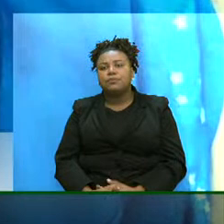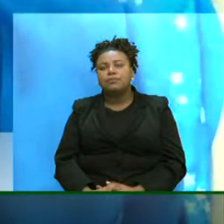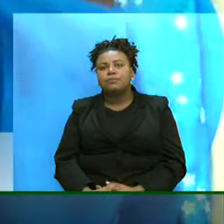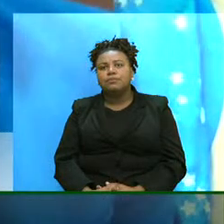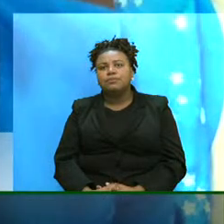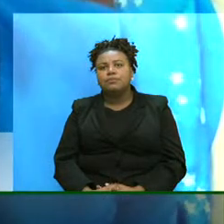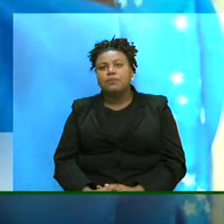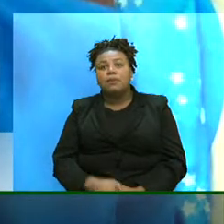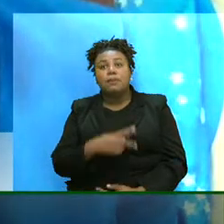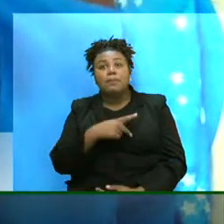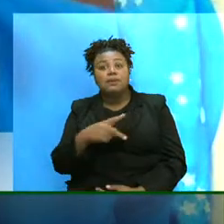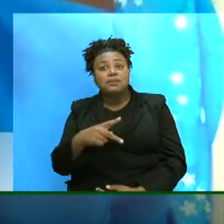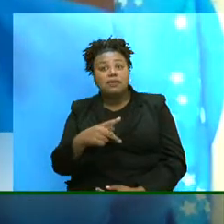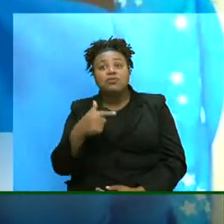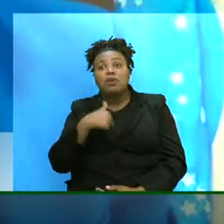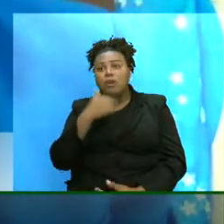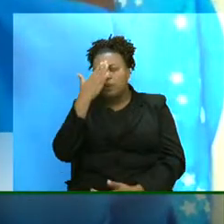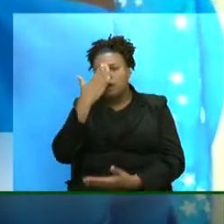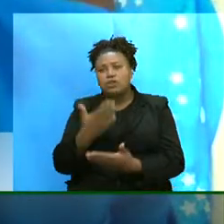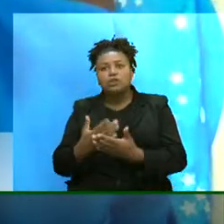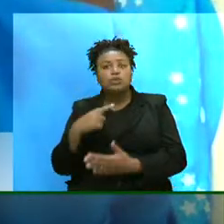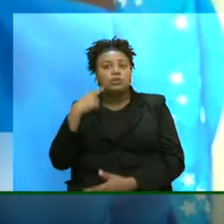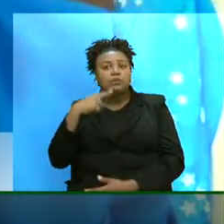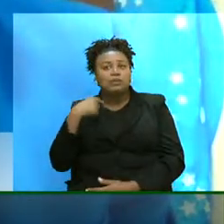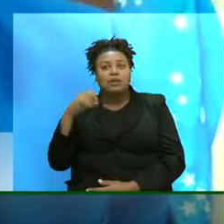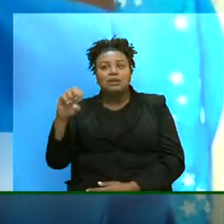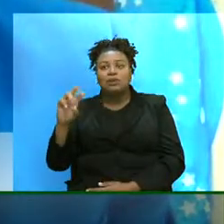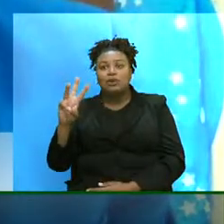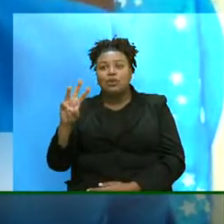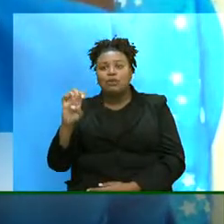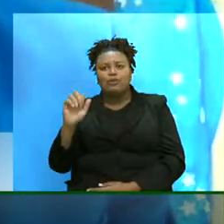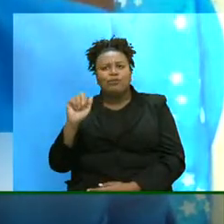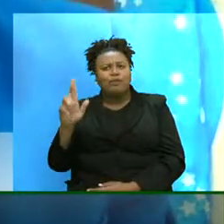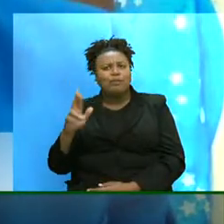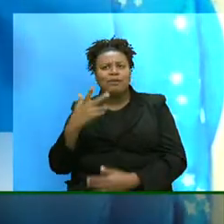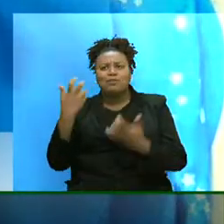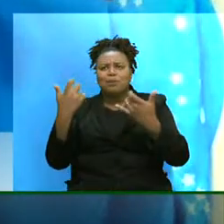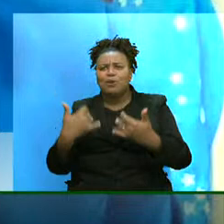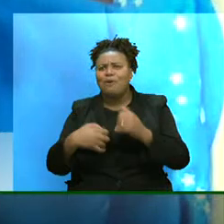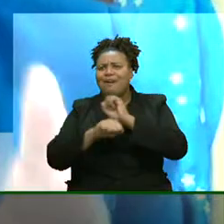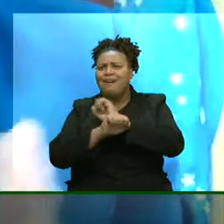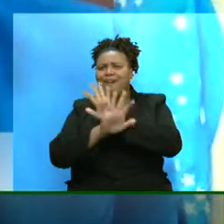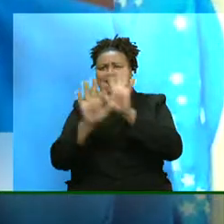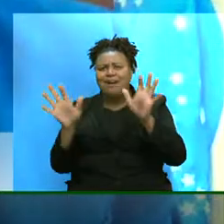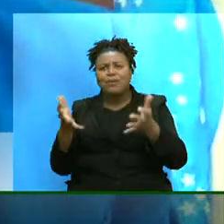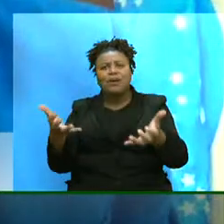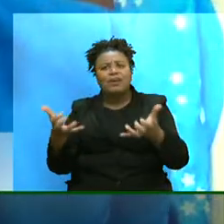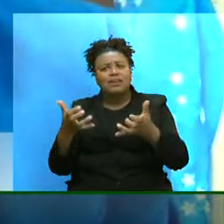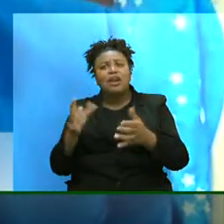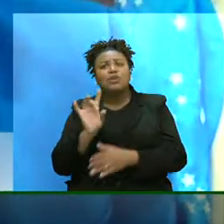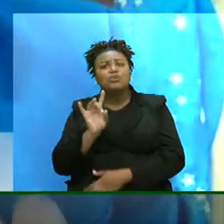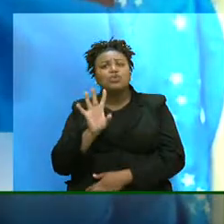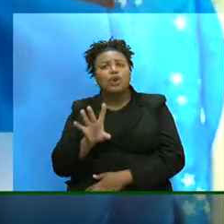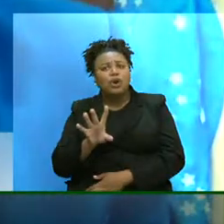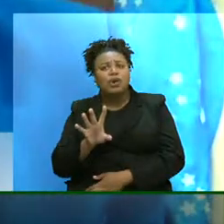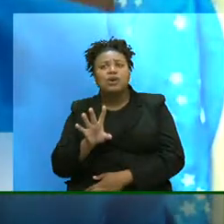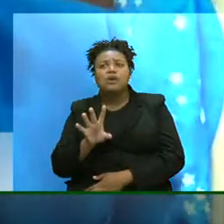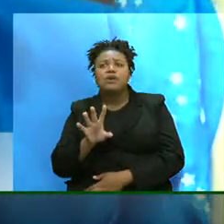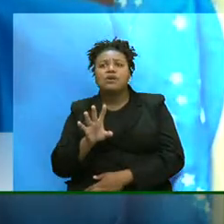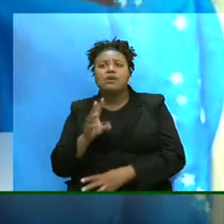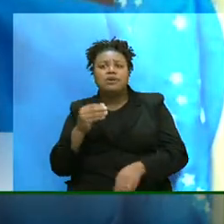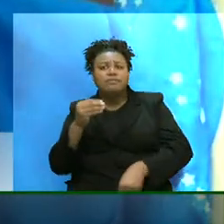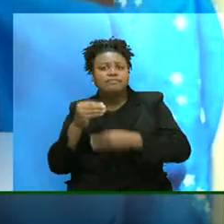Presidente, eu acredito que o deputado Elton Weber foi bastante claro E quero também aqui apenas fazer